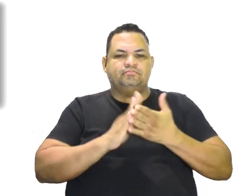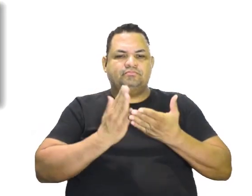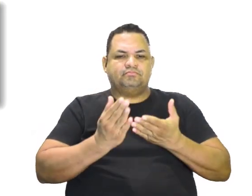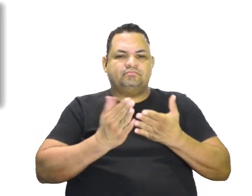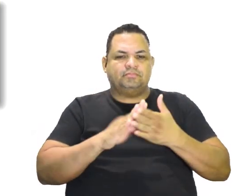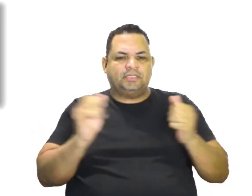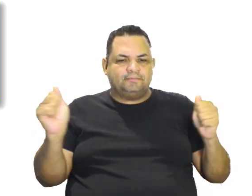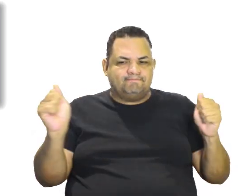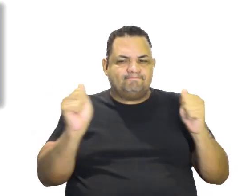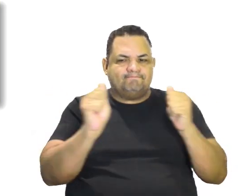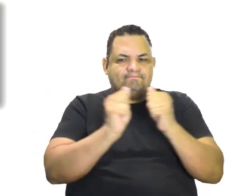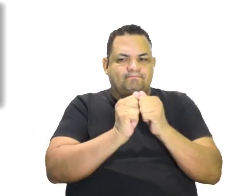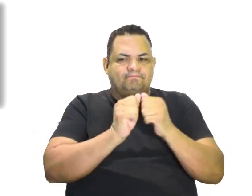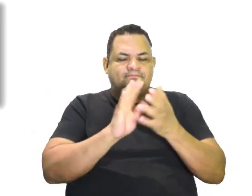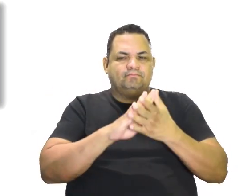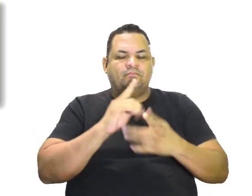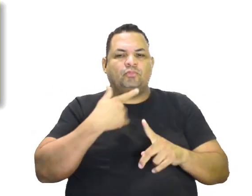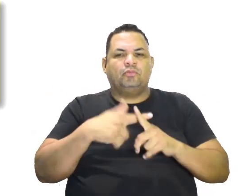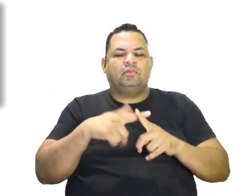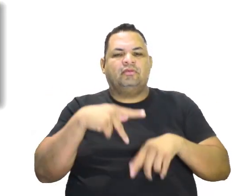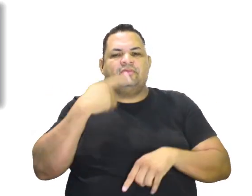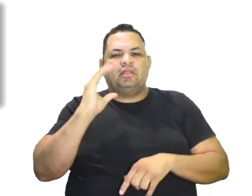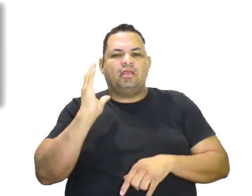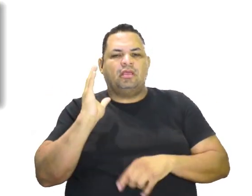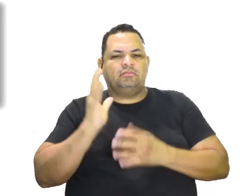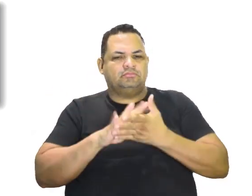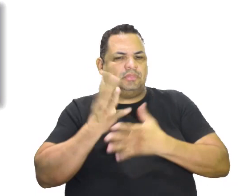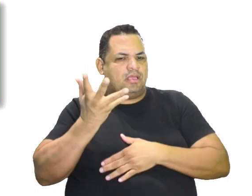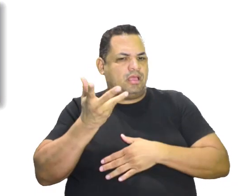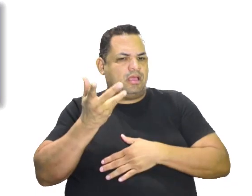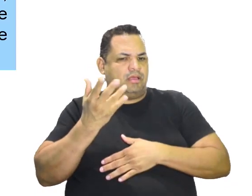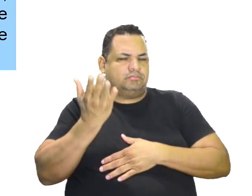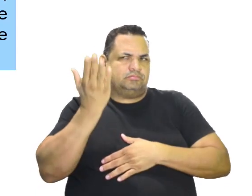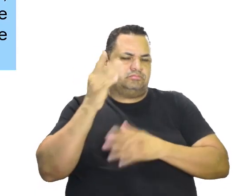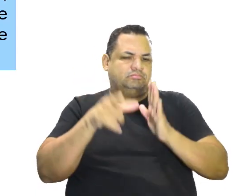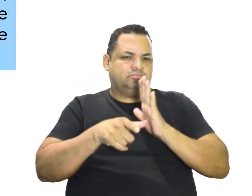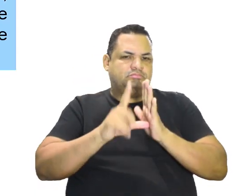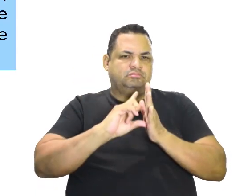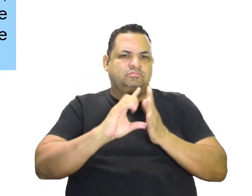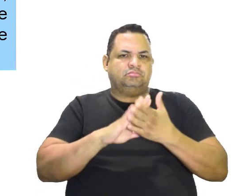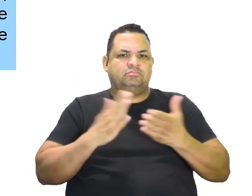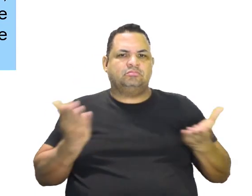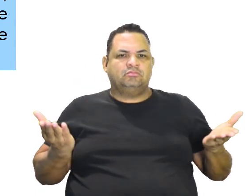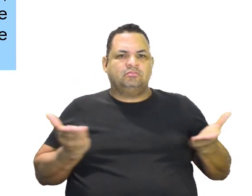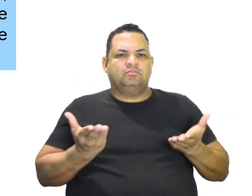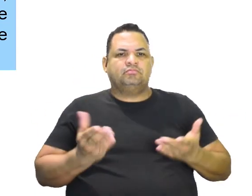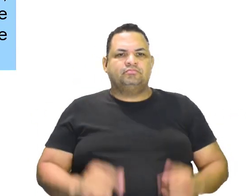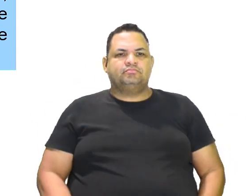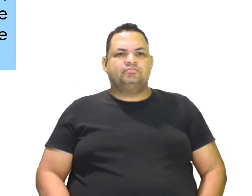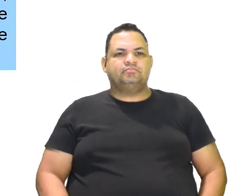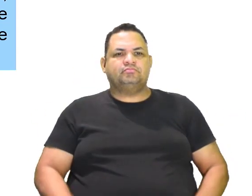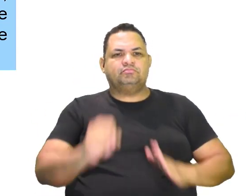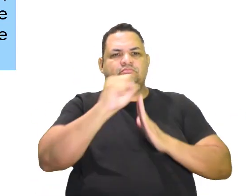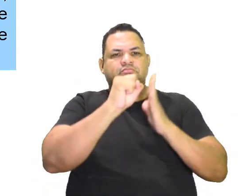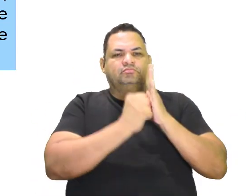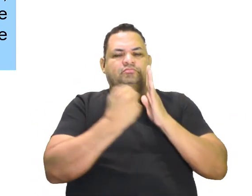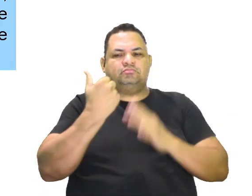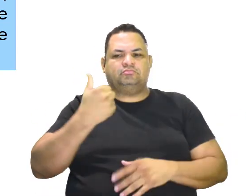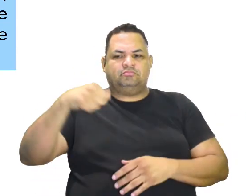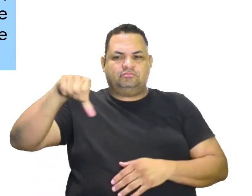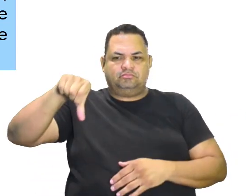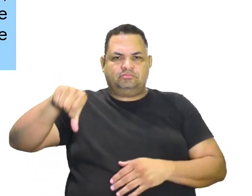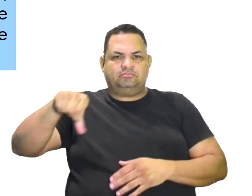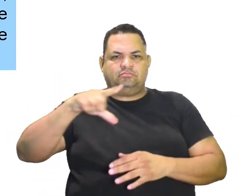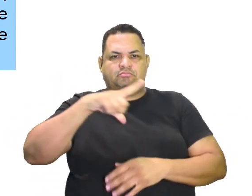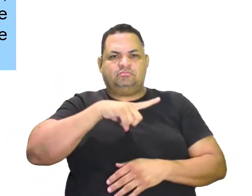de perto, né? Porque eu falei rapidamente durante a aula. Vamos ver então aqui. No século